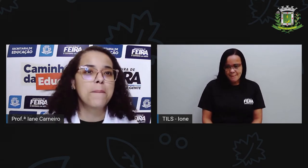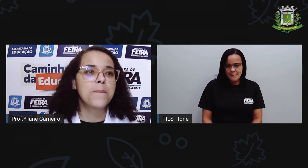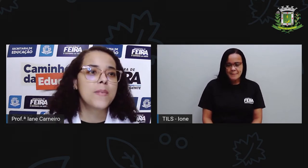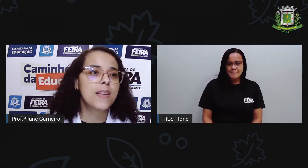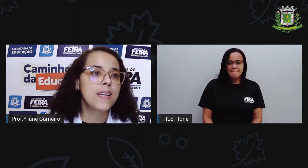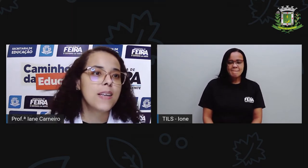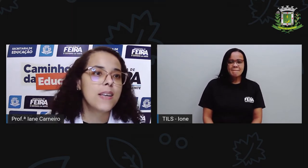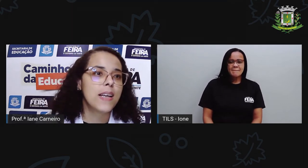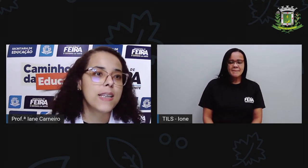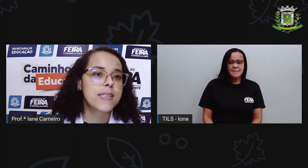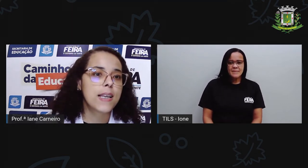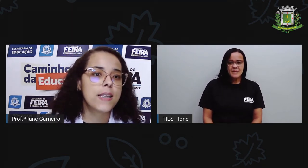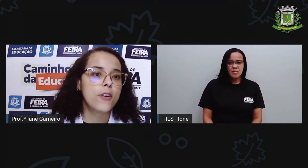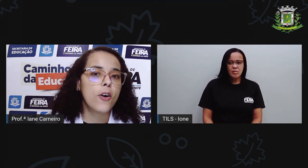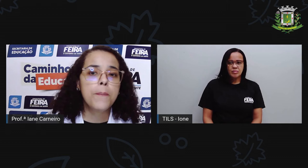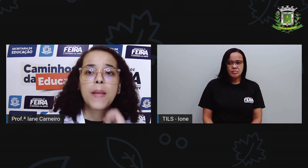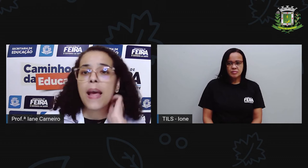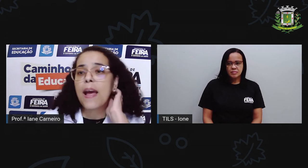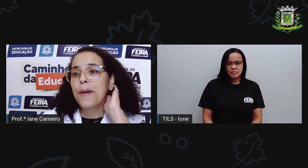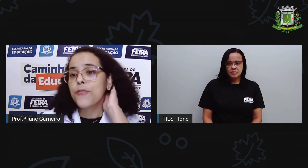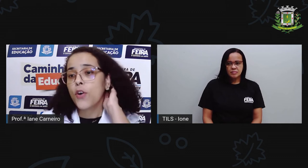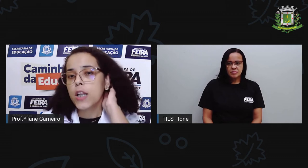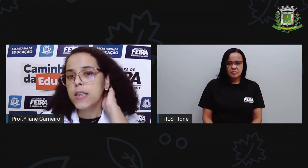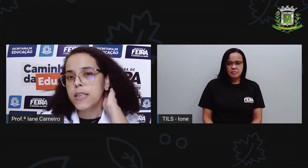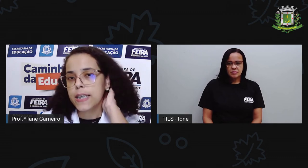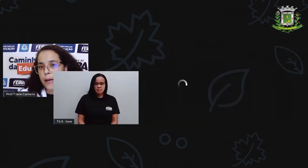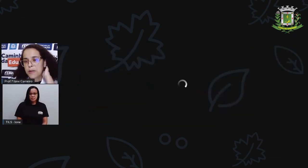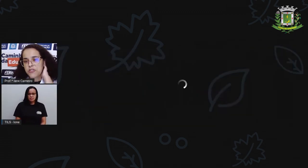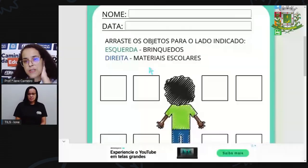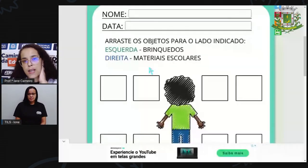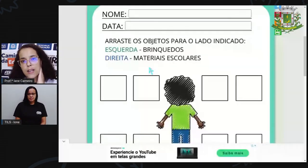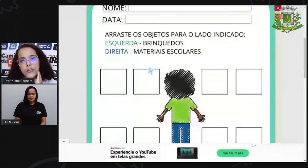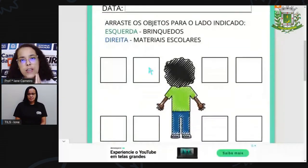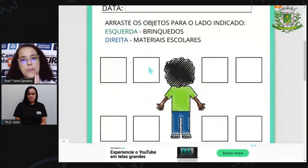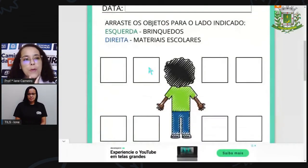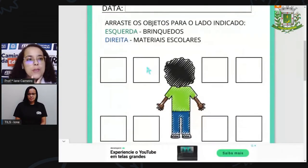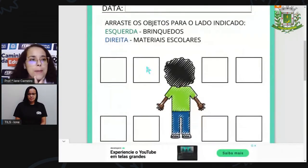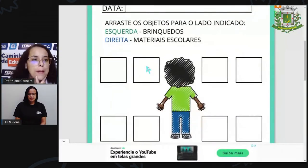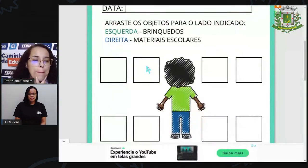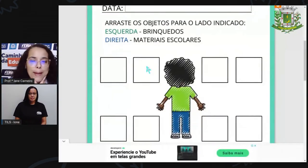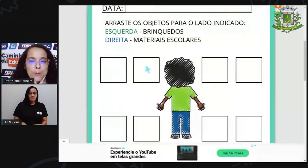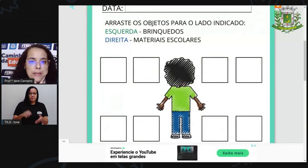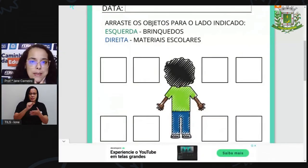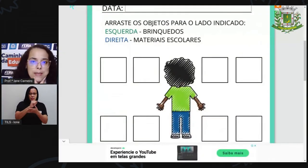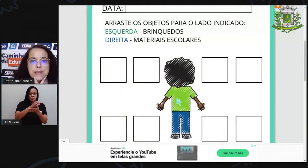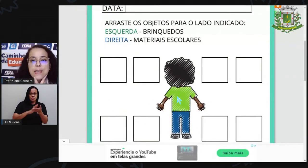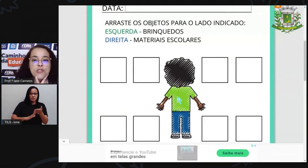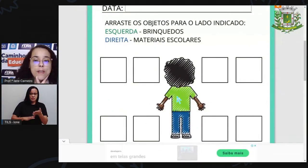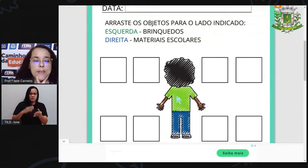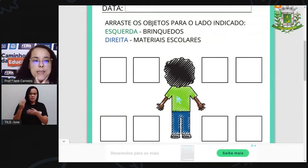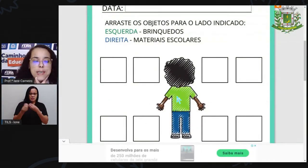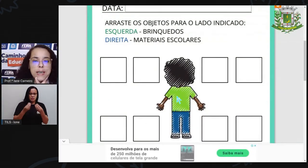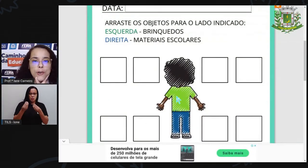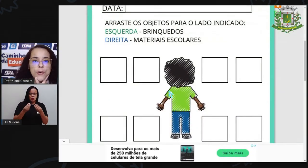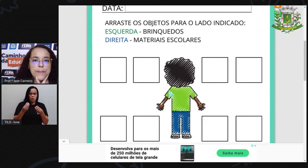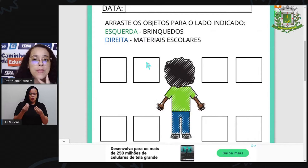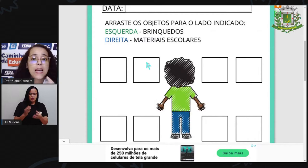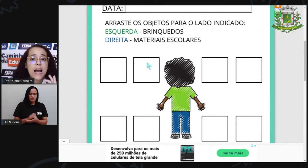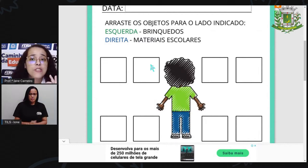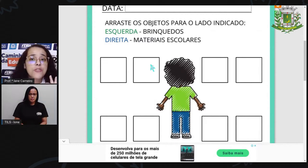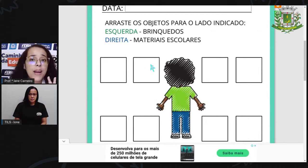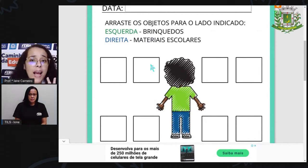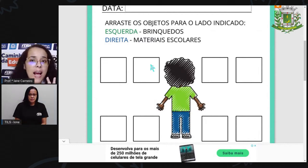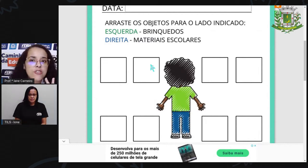Vamos lá. Essa aqui, ó. É uma folhinha, né? É uma atividade que as prós aí preparam pras crianças. E a gente vai fazer isso aqui agora.